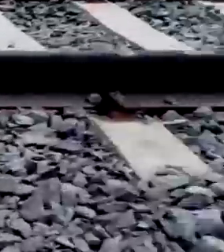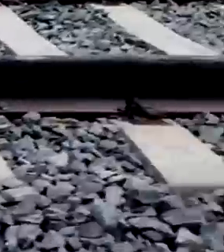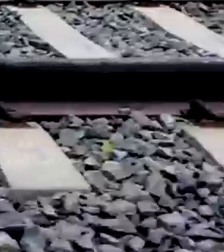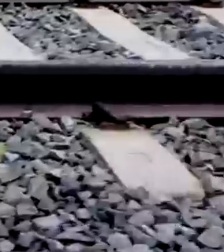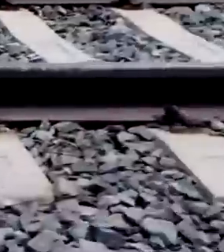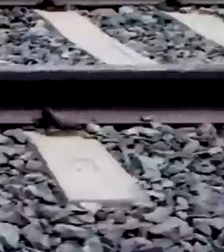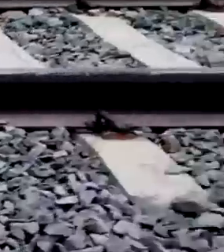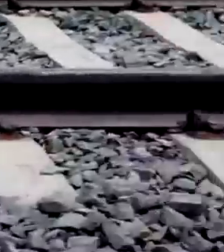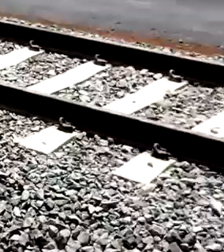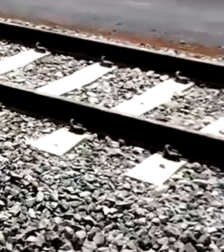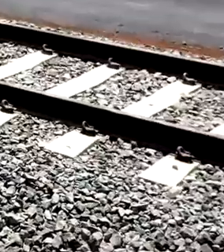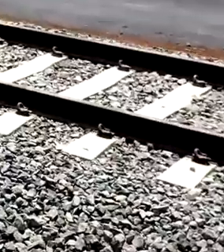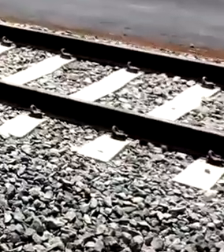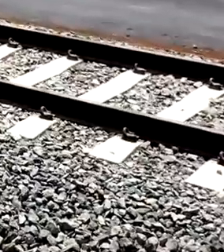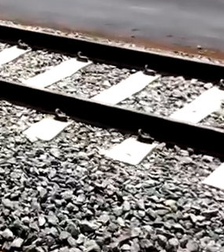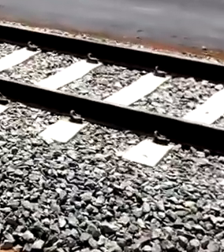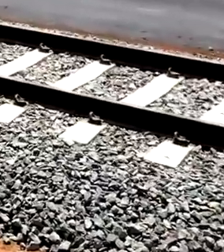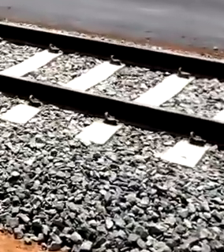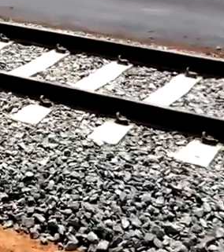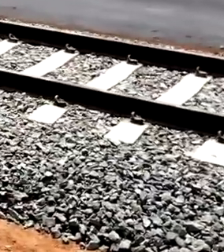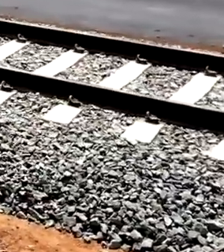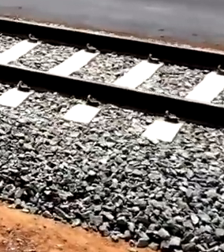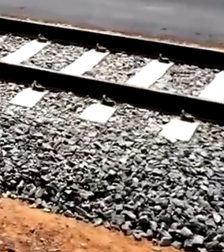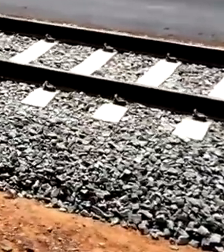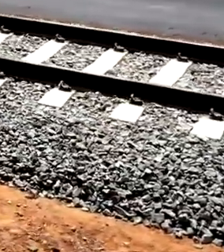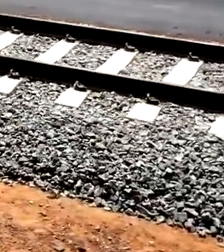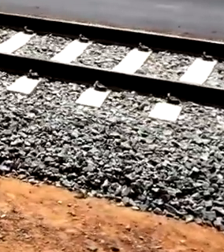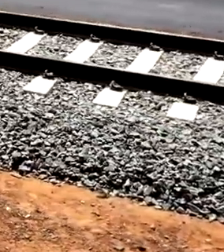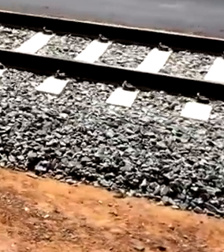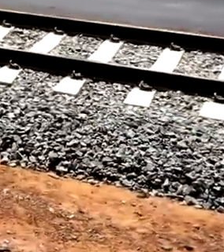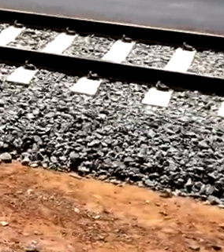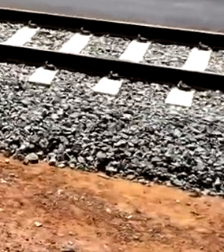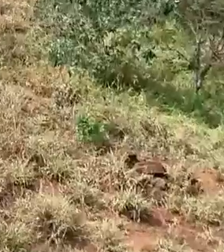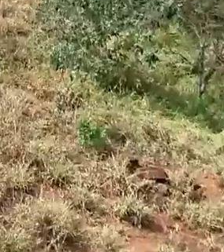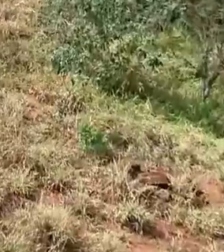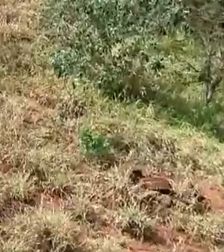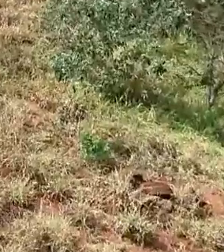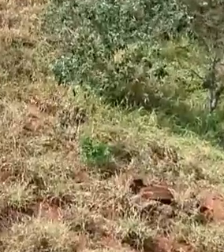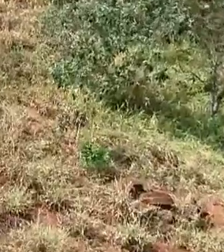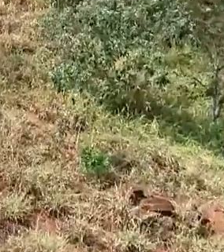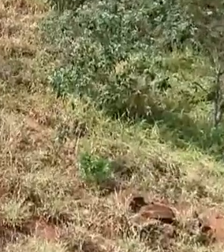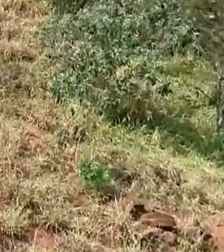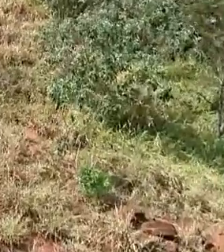E aí E aí